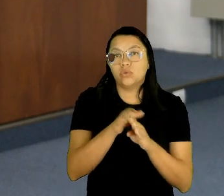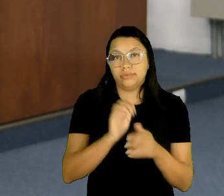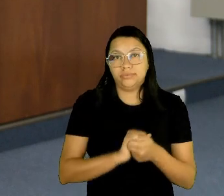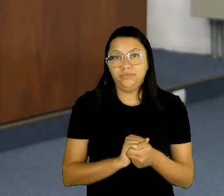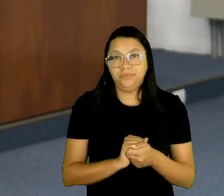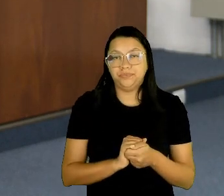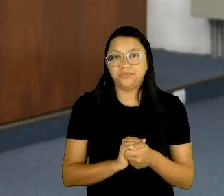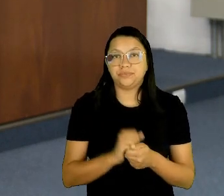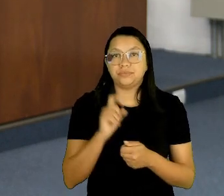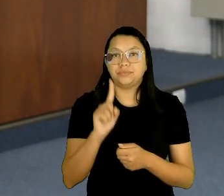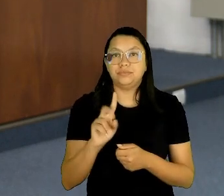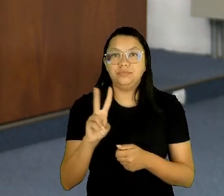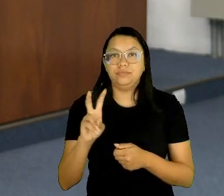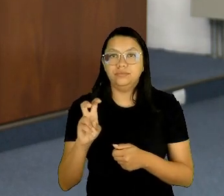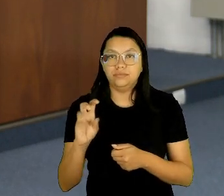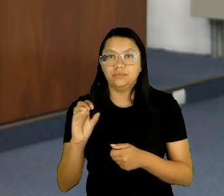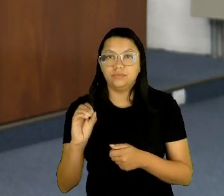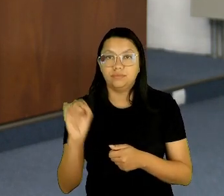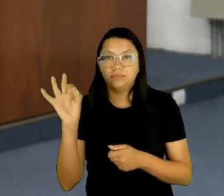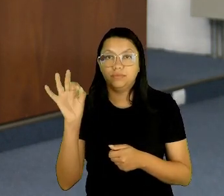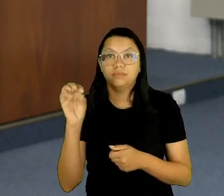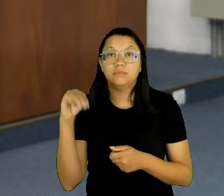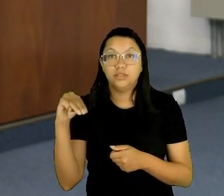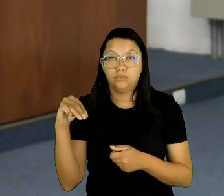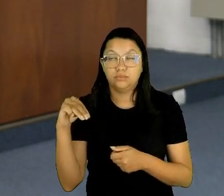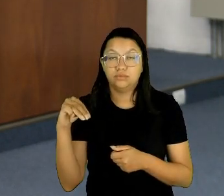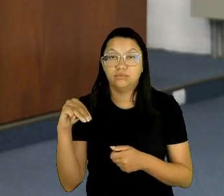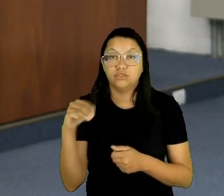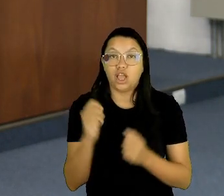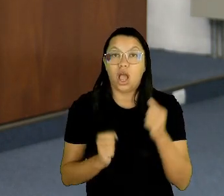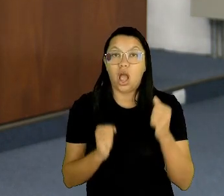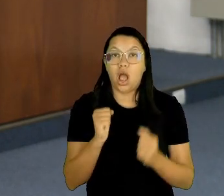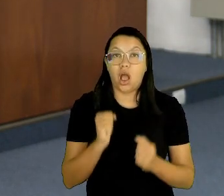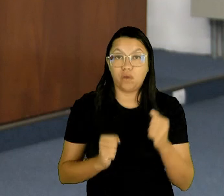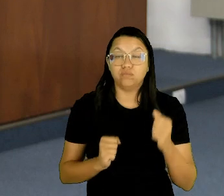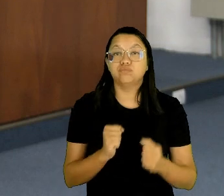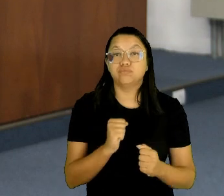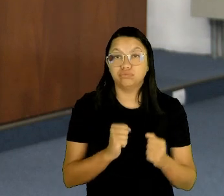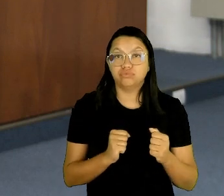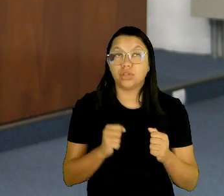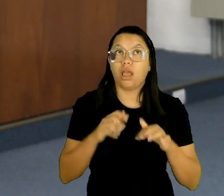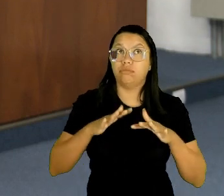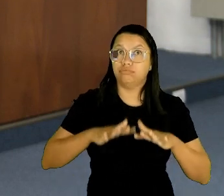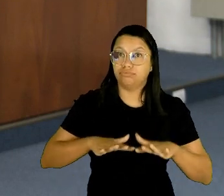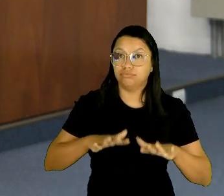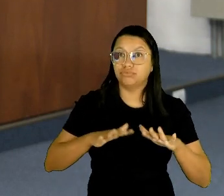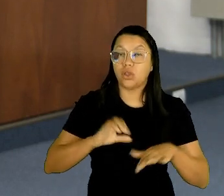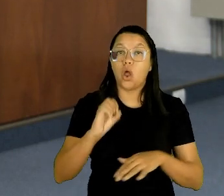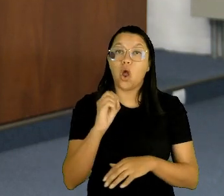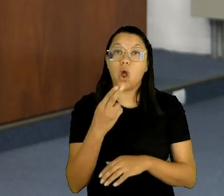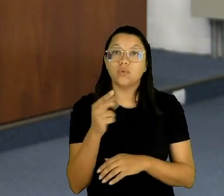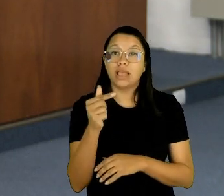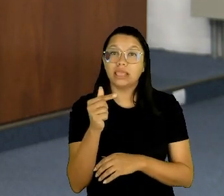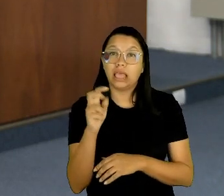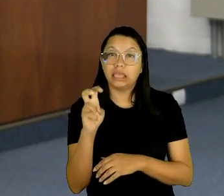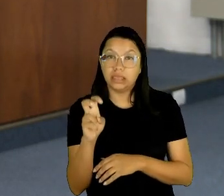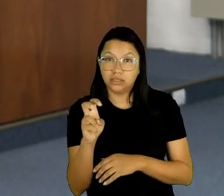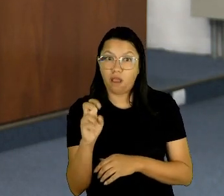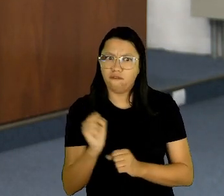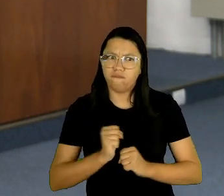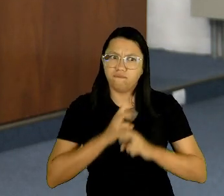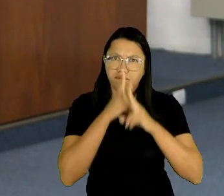que é aconselhável? Pelo menos 150 minutos de atividade física moderada ou